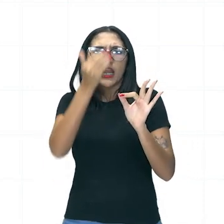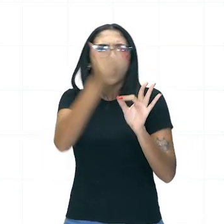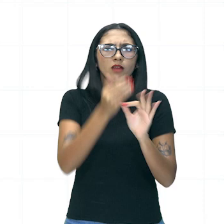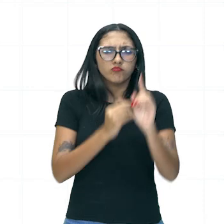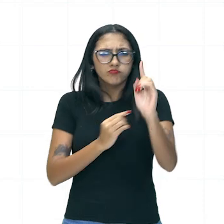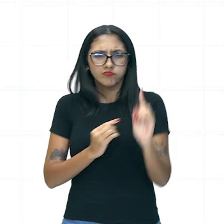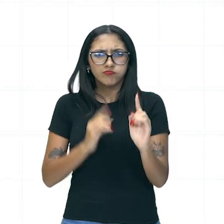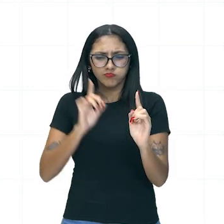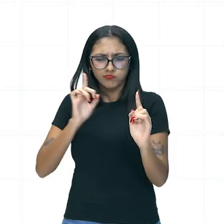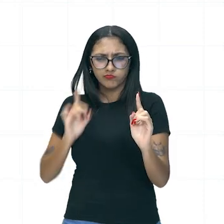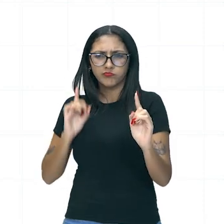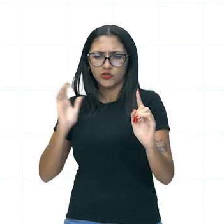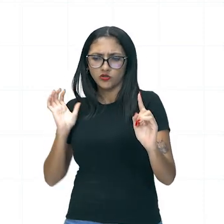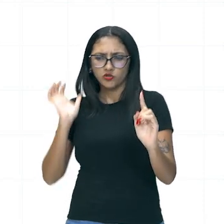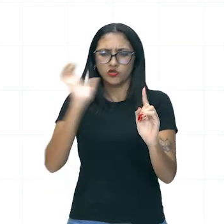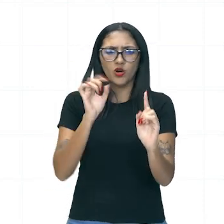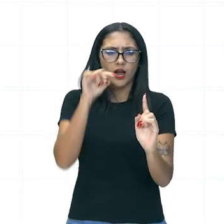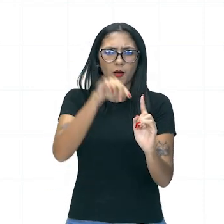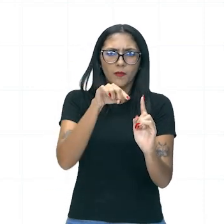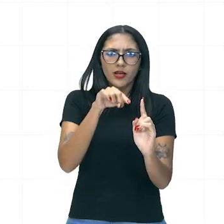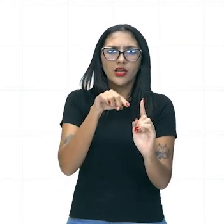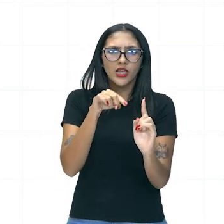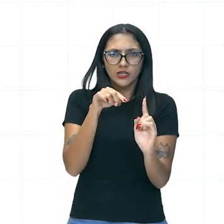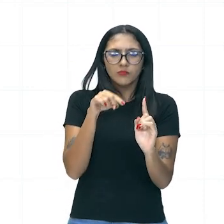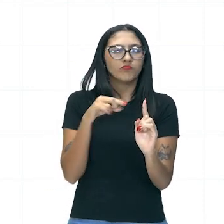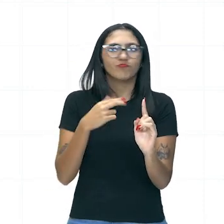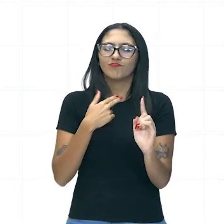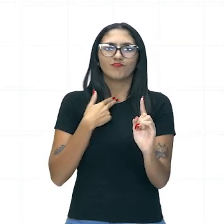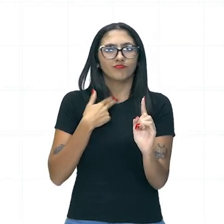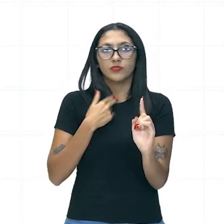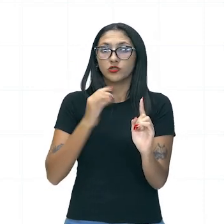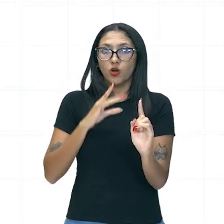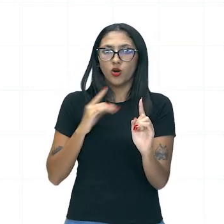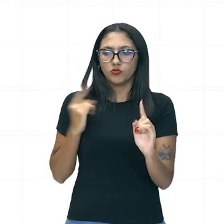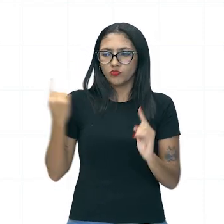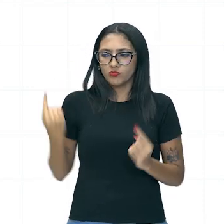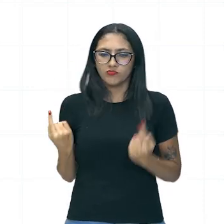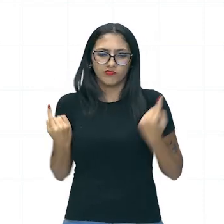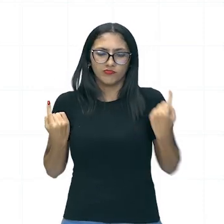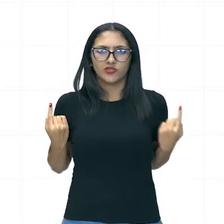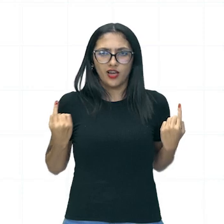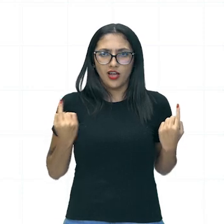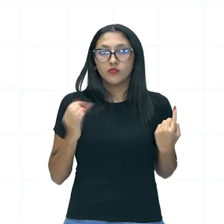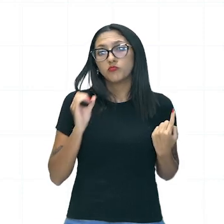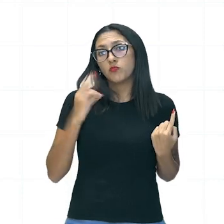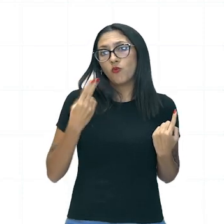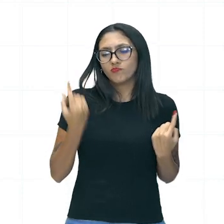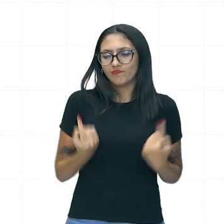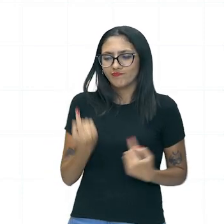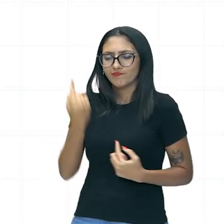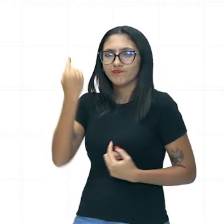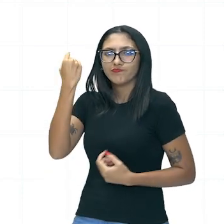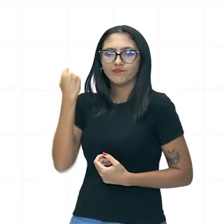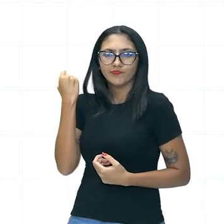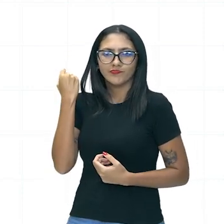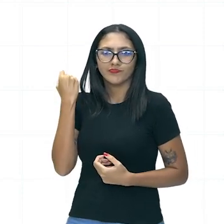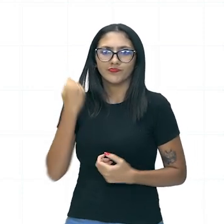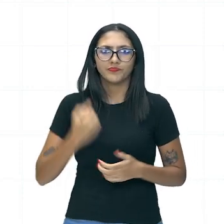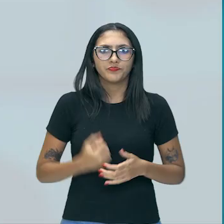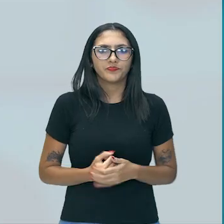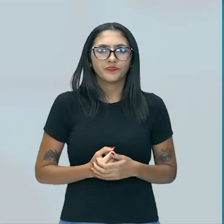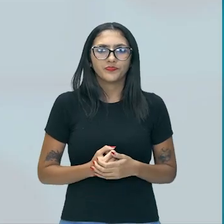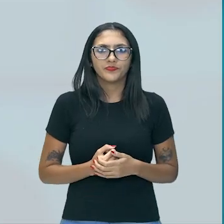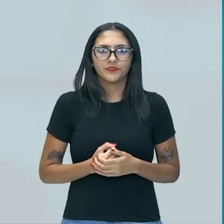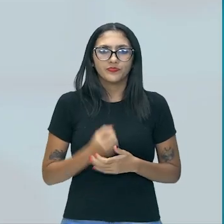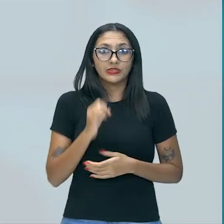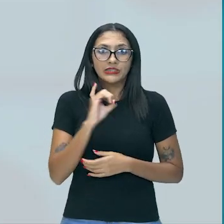ser passado, né, lateralmente ou então arremessado para trás, porque se ele passar essa